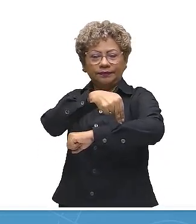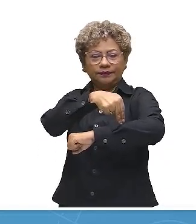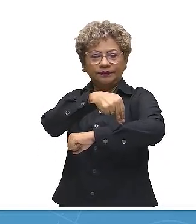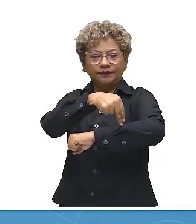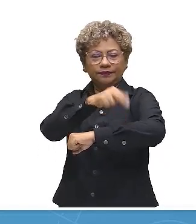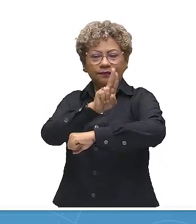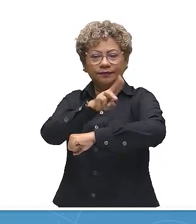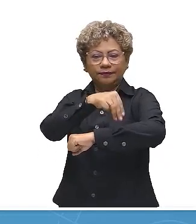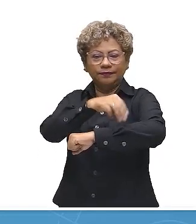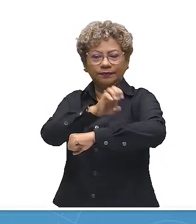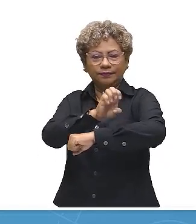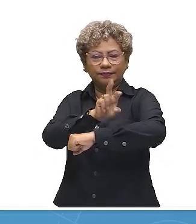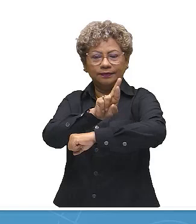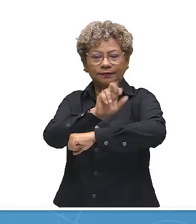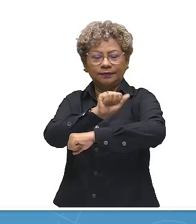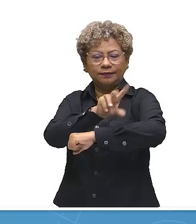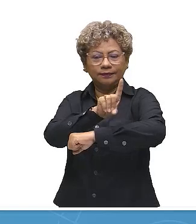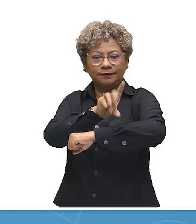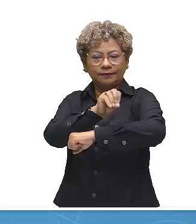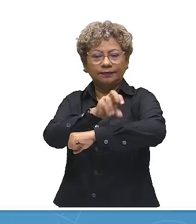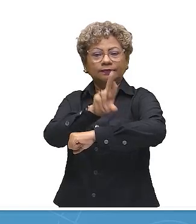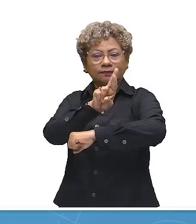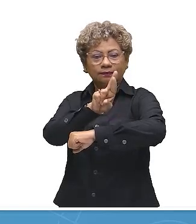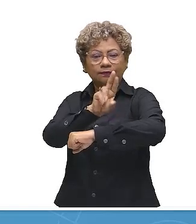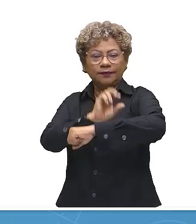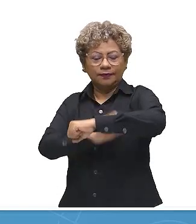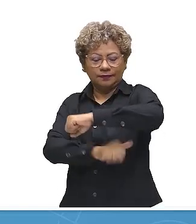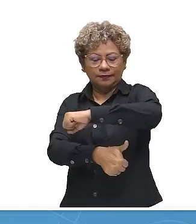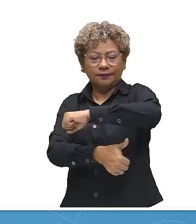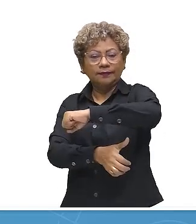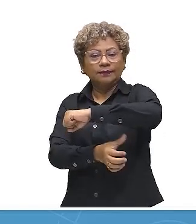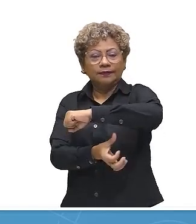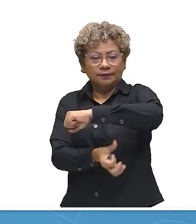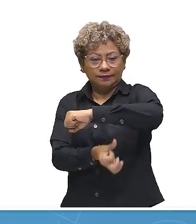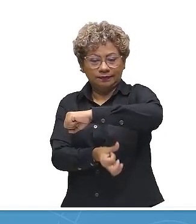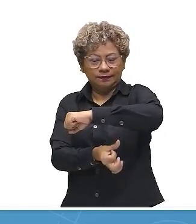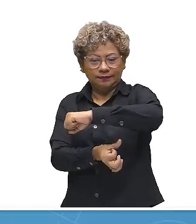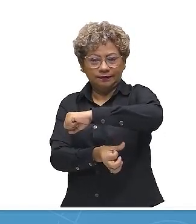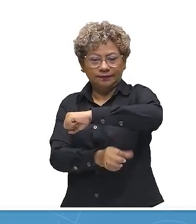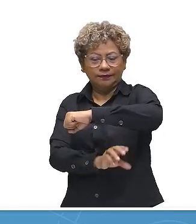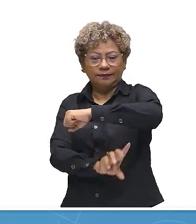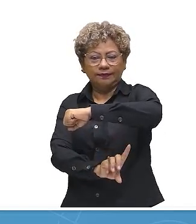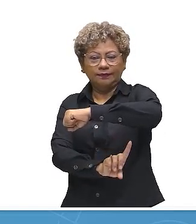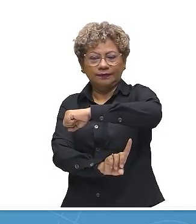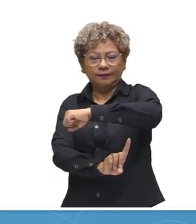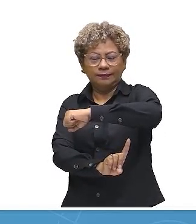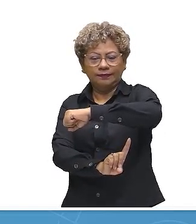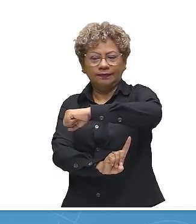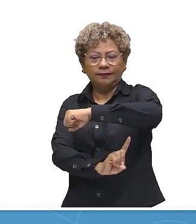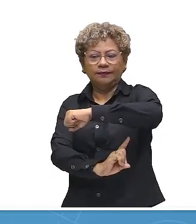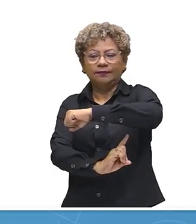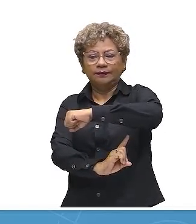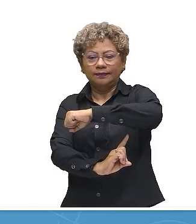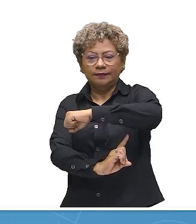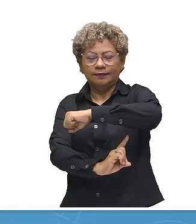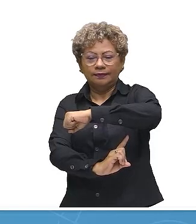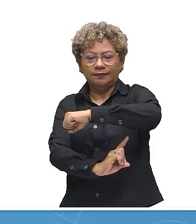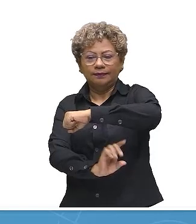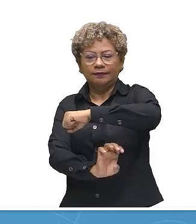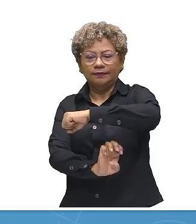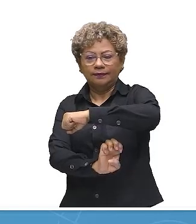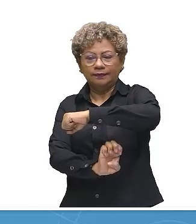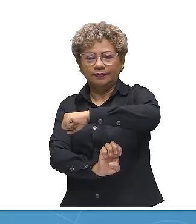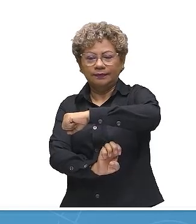denominador. Então, se vocês recordarem aí, vocês já viram esse conteúdo, né, na sua série de ano